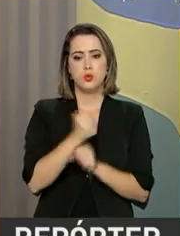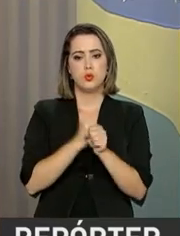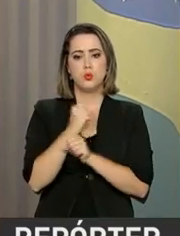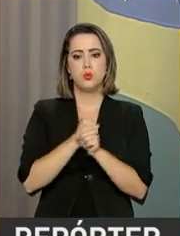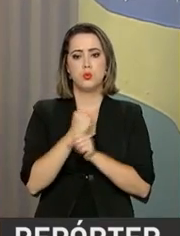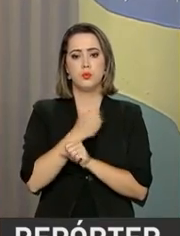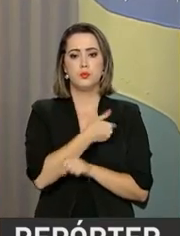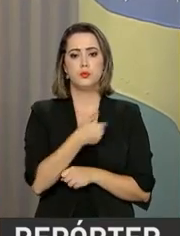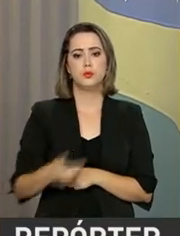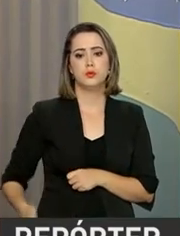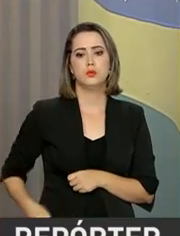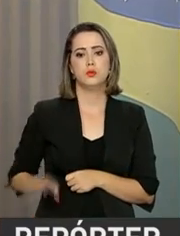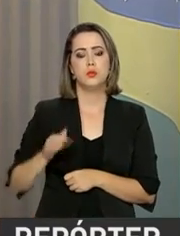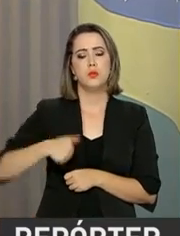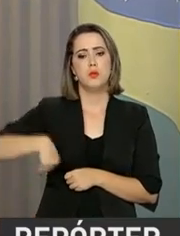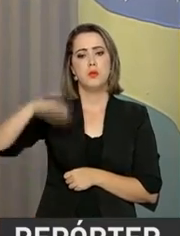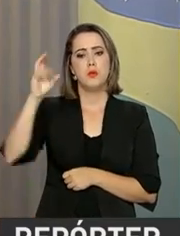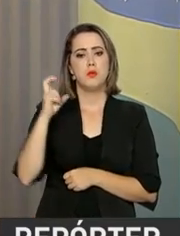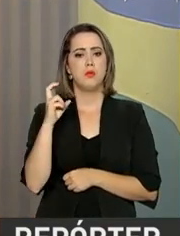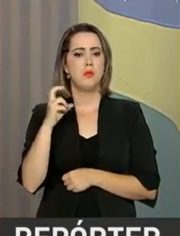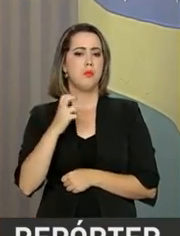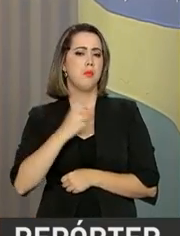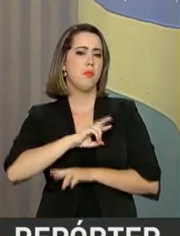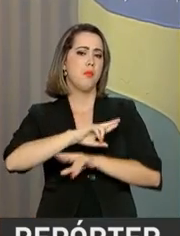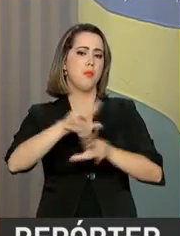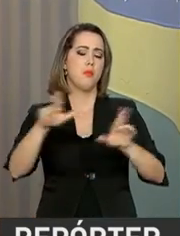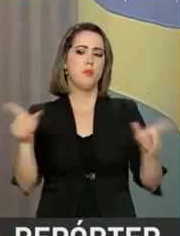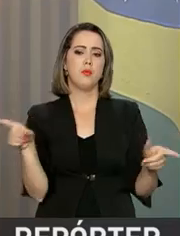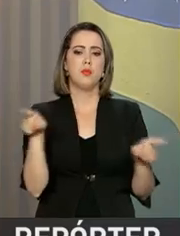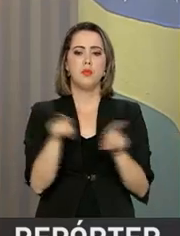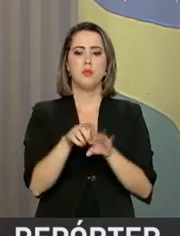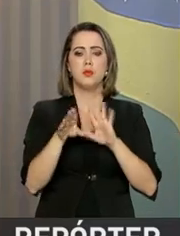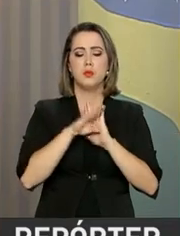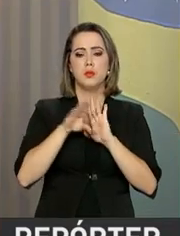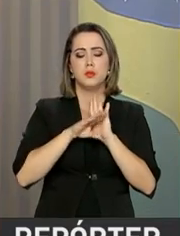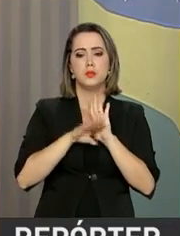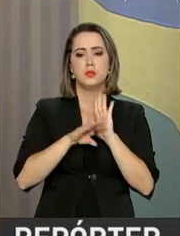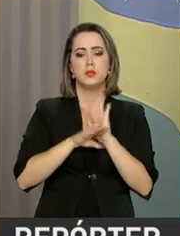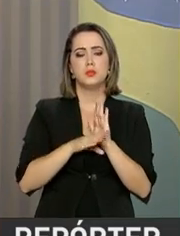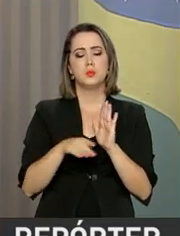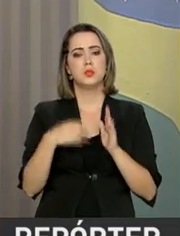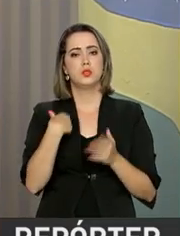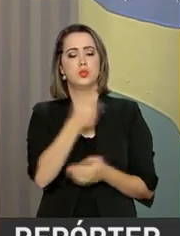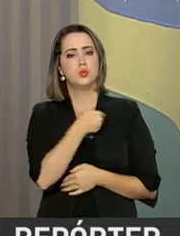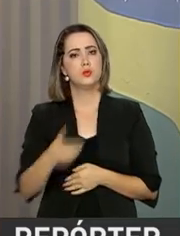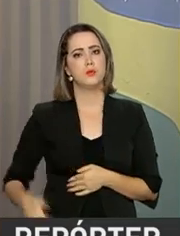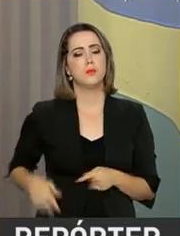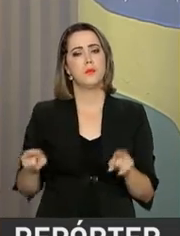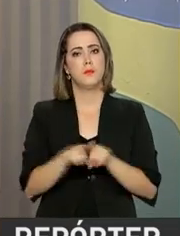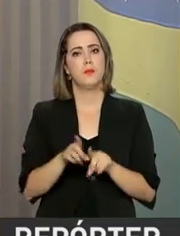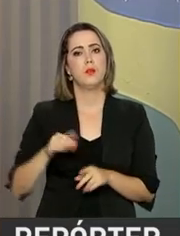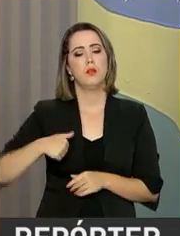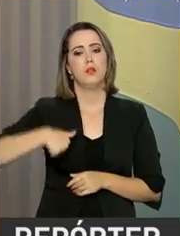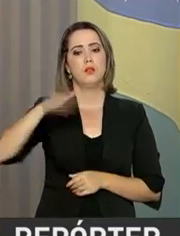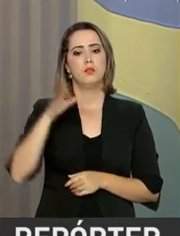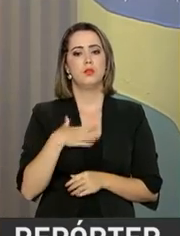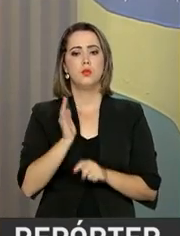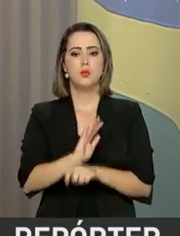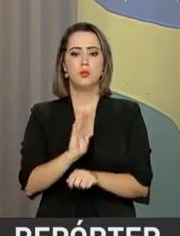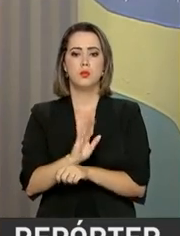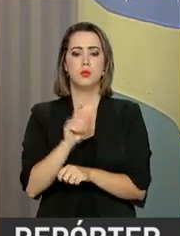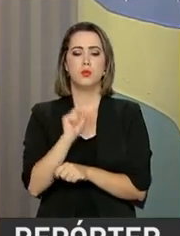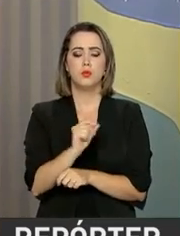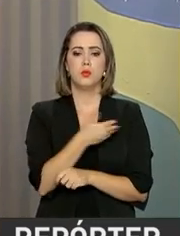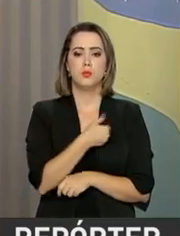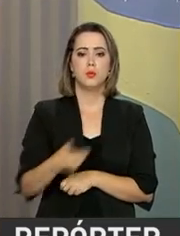governo, mais de 50 e tantas medidas governativas, a maioria delas com apoio